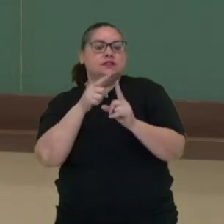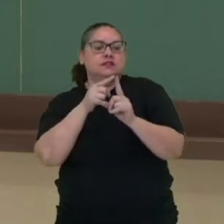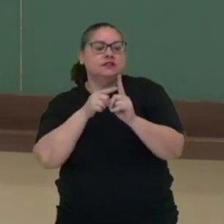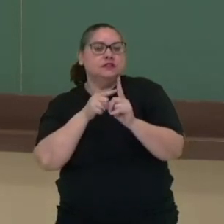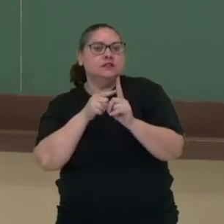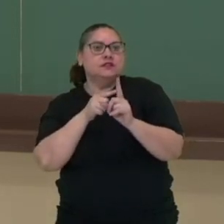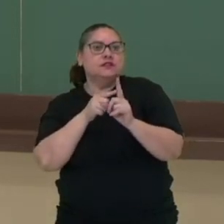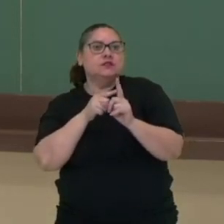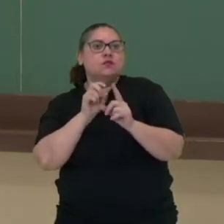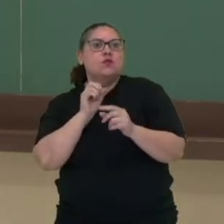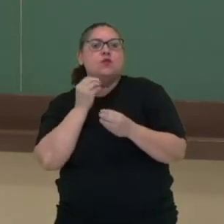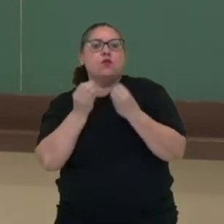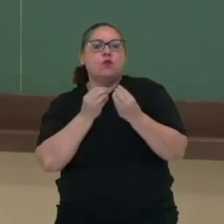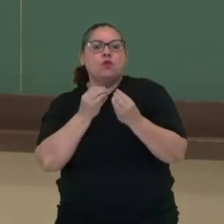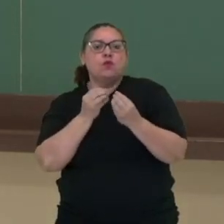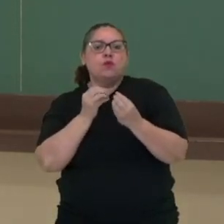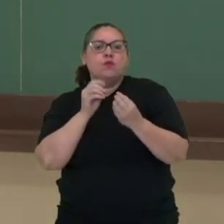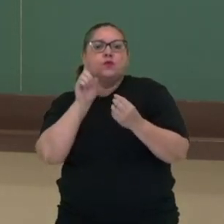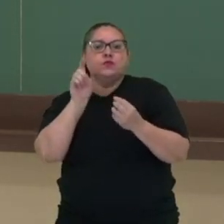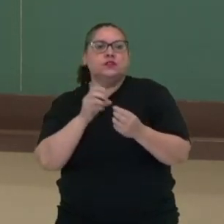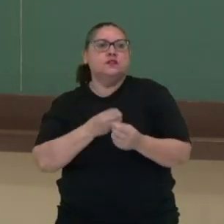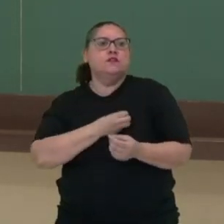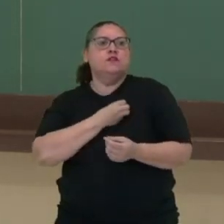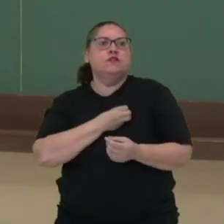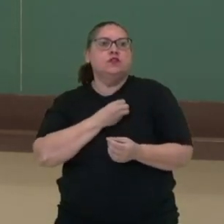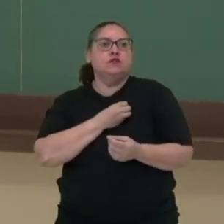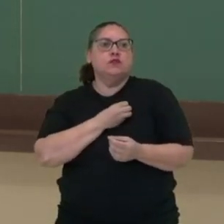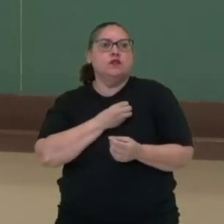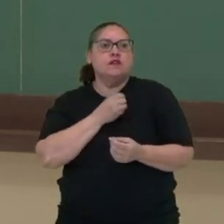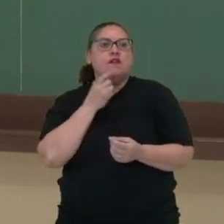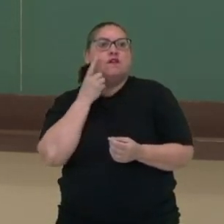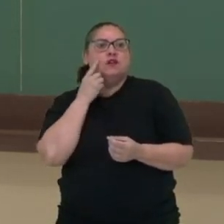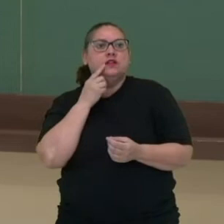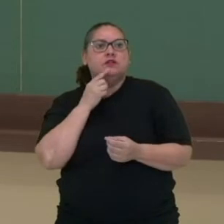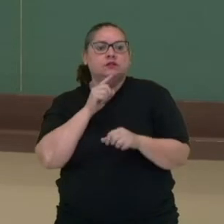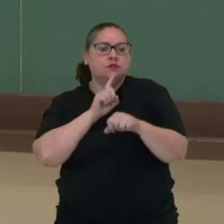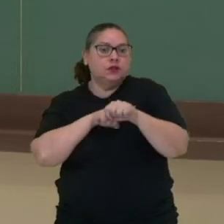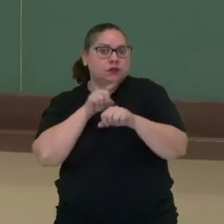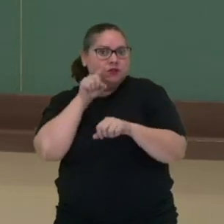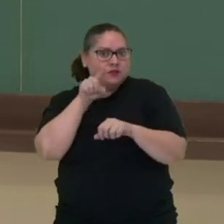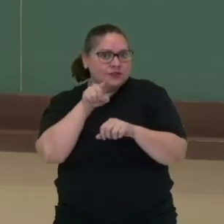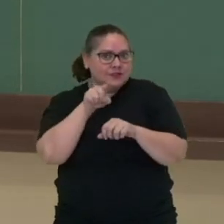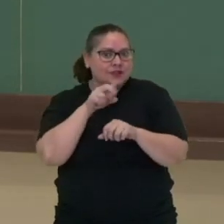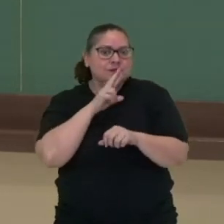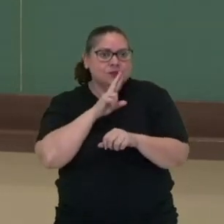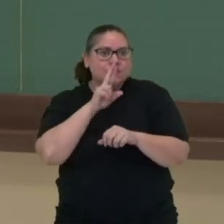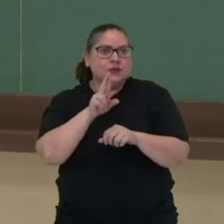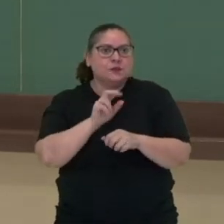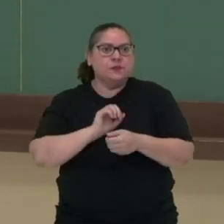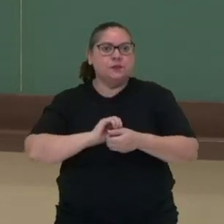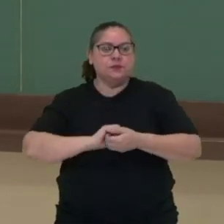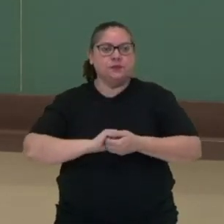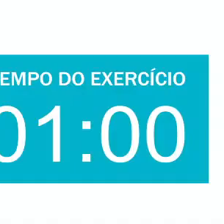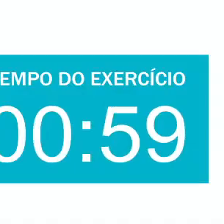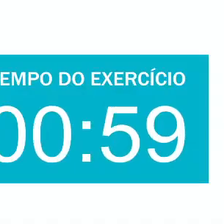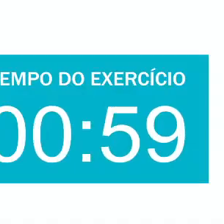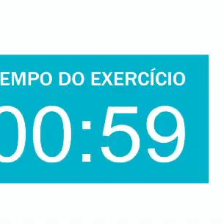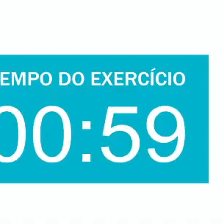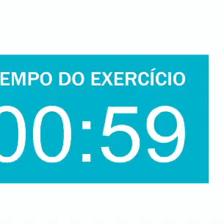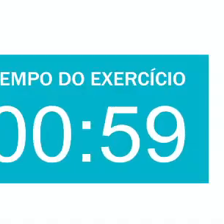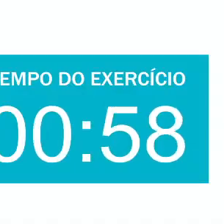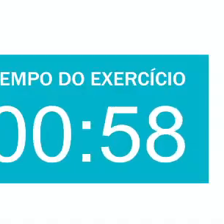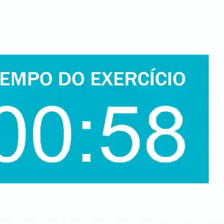classificados como seres vivos? Vamos lá? Um tempinho para vocês responderem.